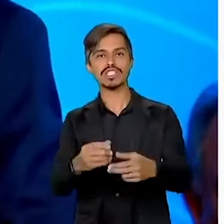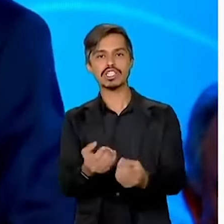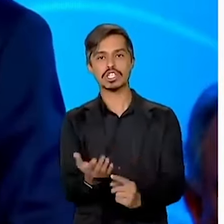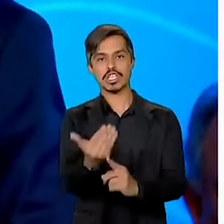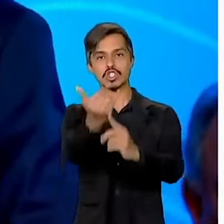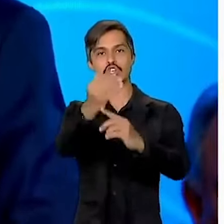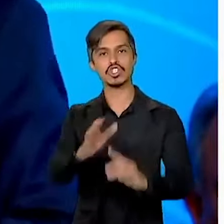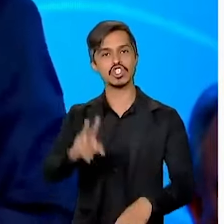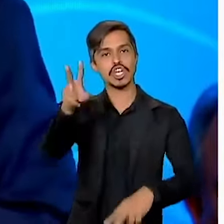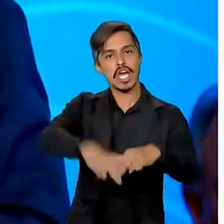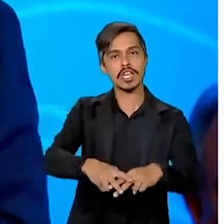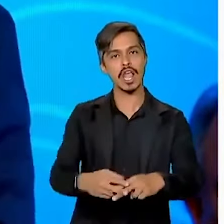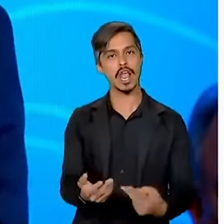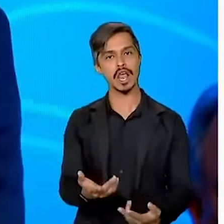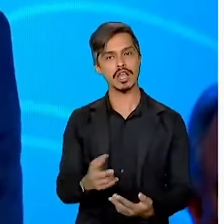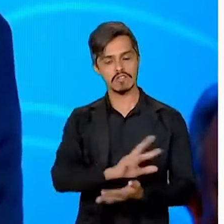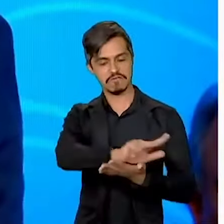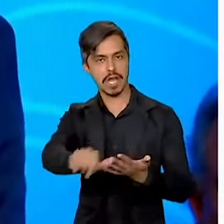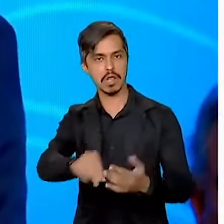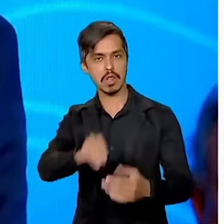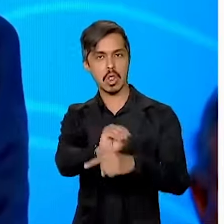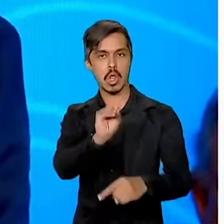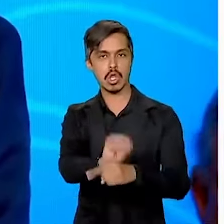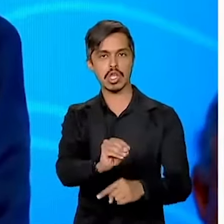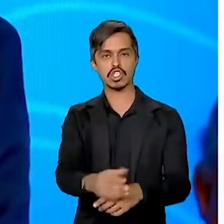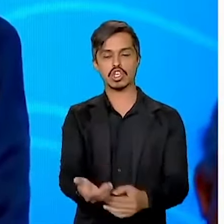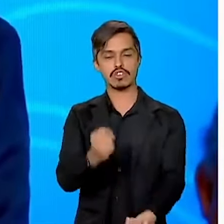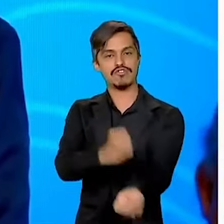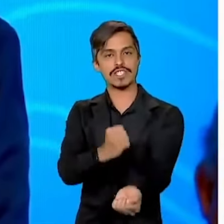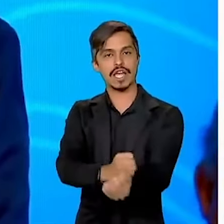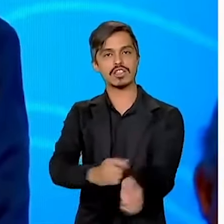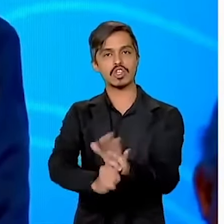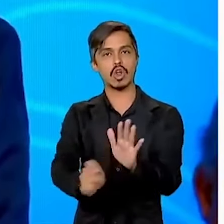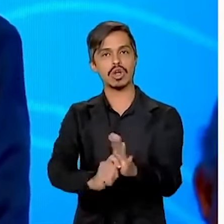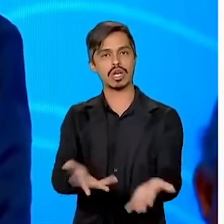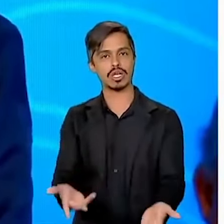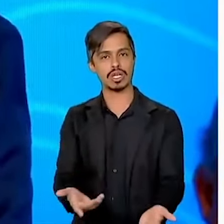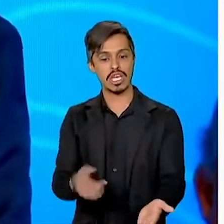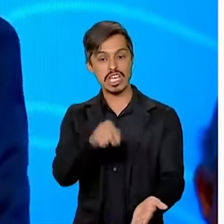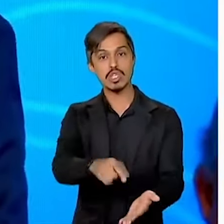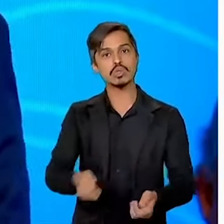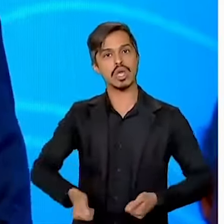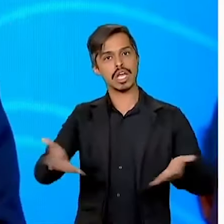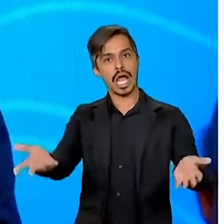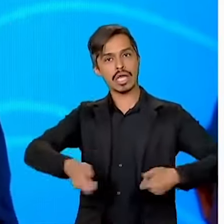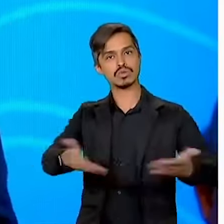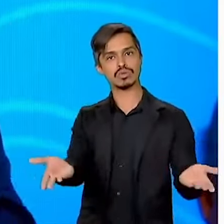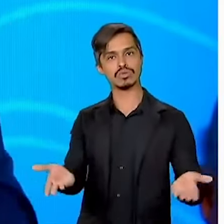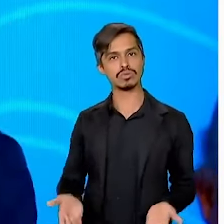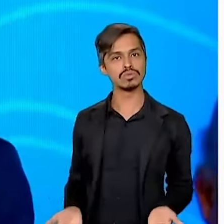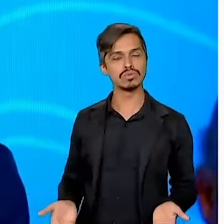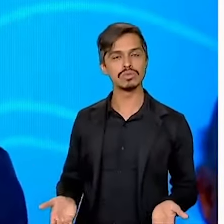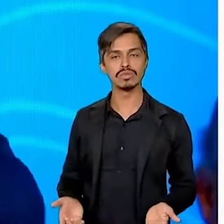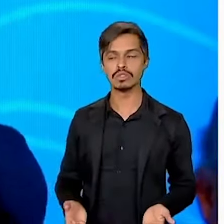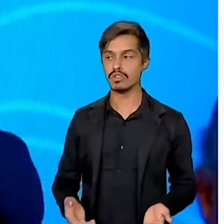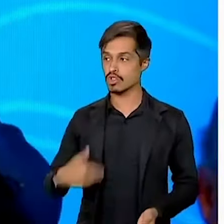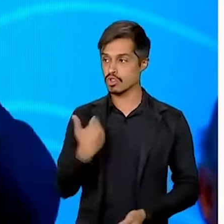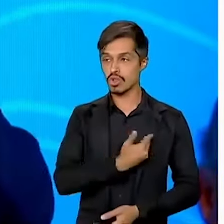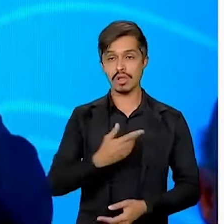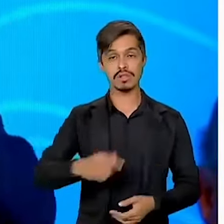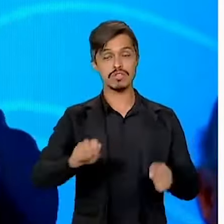mais cadeia, ou de cuidar, sabe, de jovens viciados em droga. Então, nós estamos fazendo isso. Como estamos